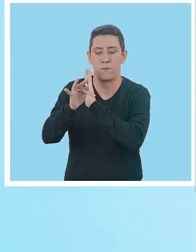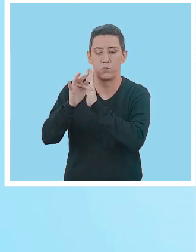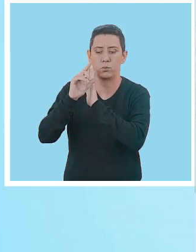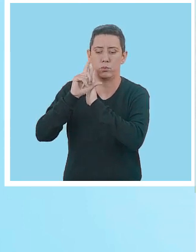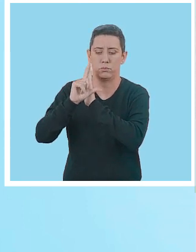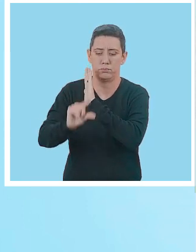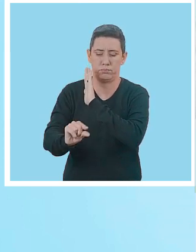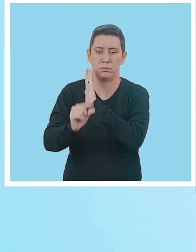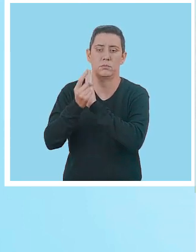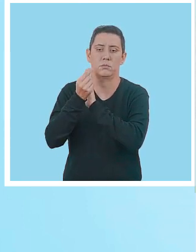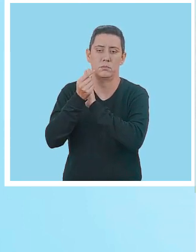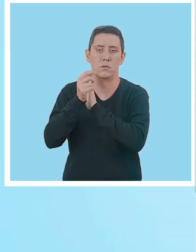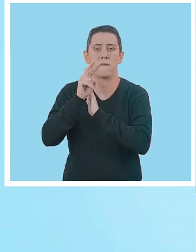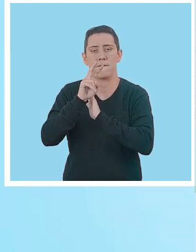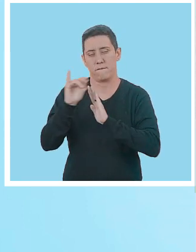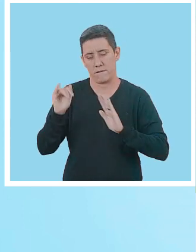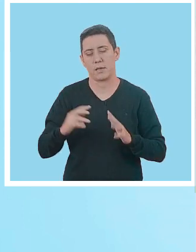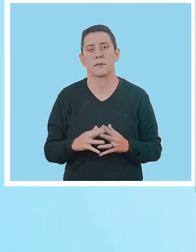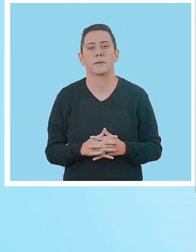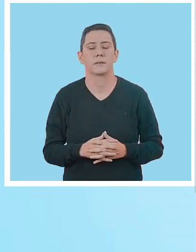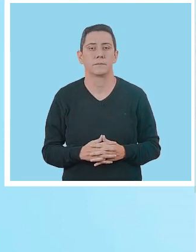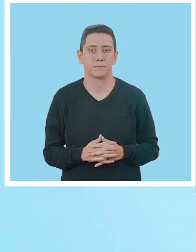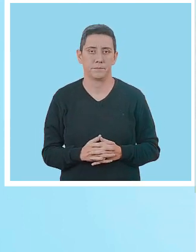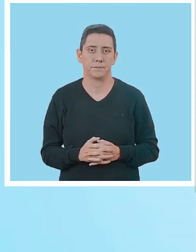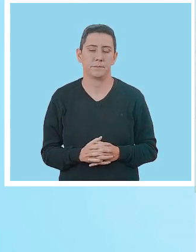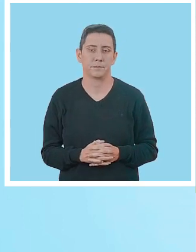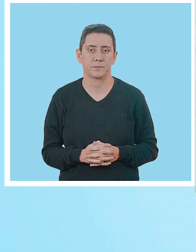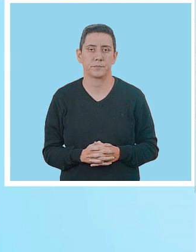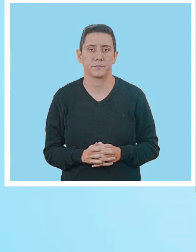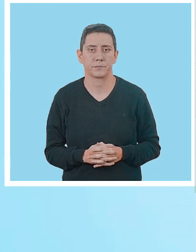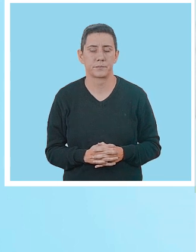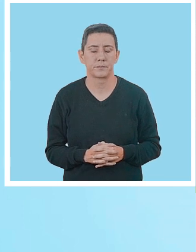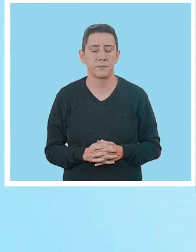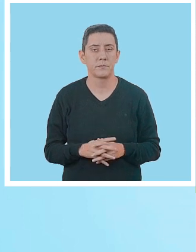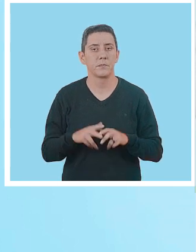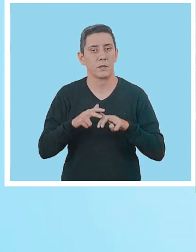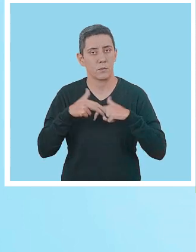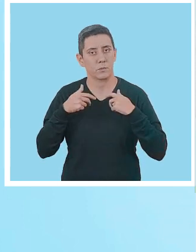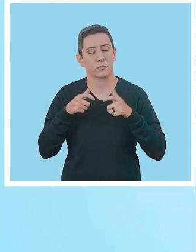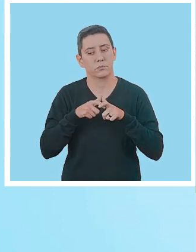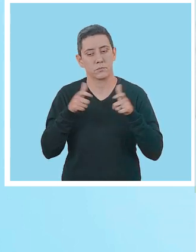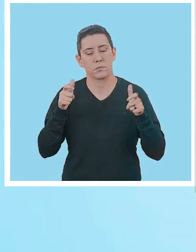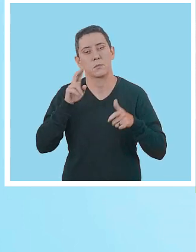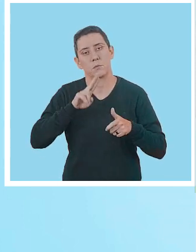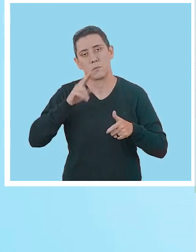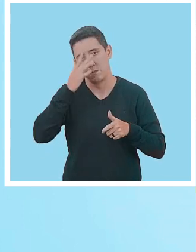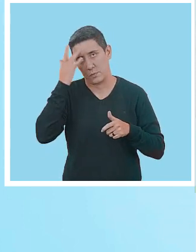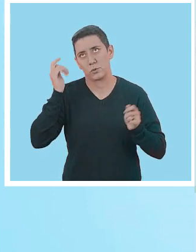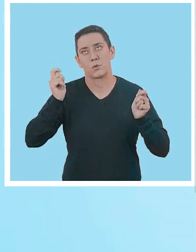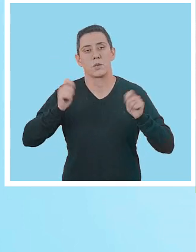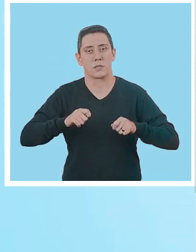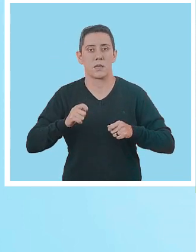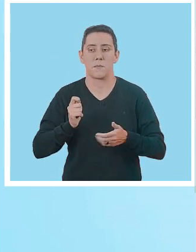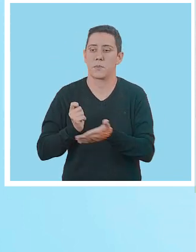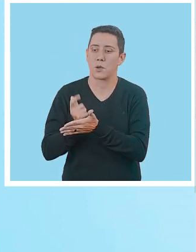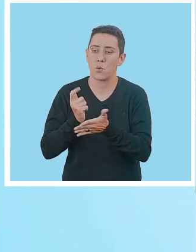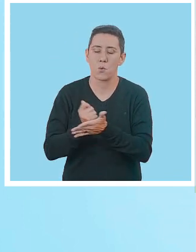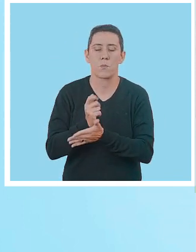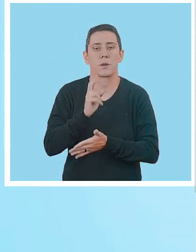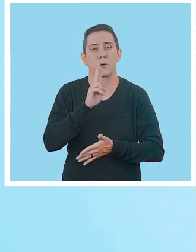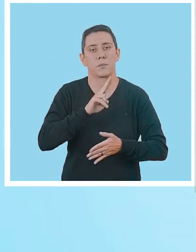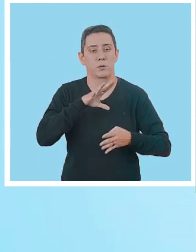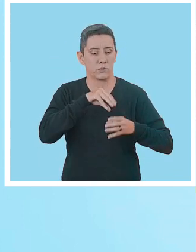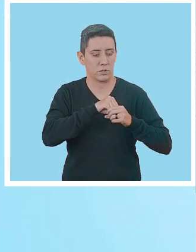esse custo tem ele ainda tem muito espaço para cair e tornar as baterias muito mais viáveis né Tanto para o